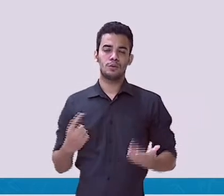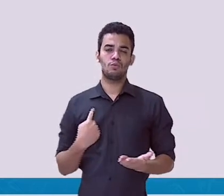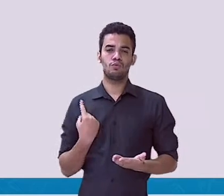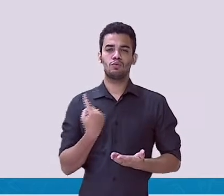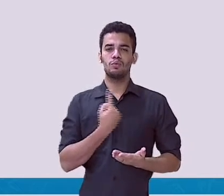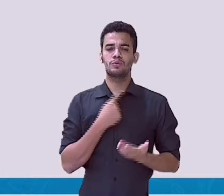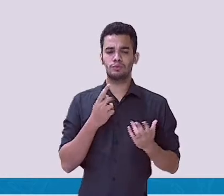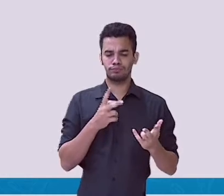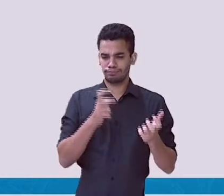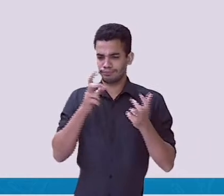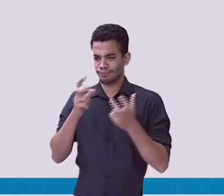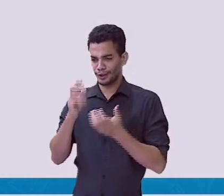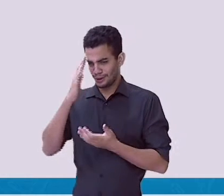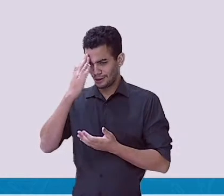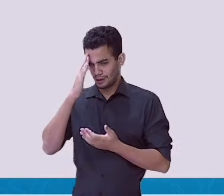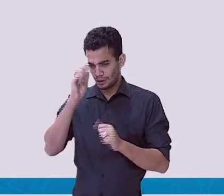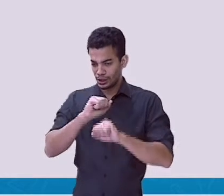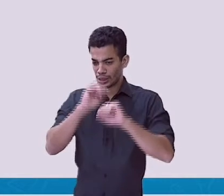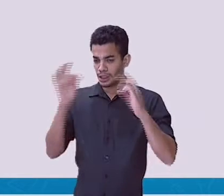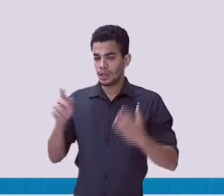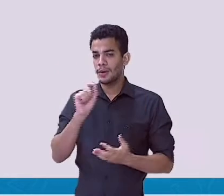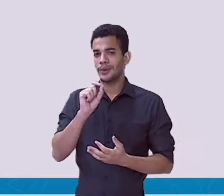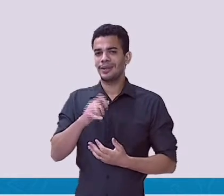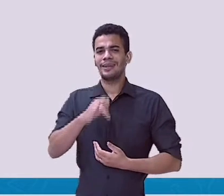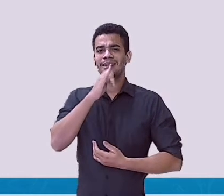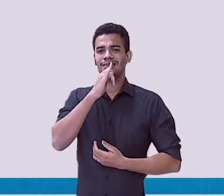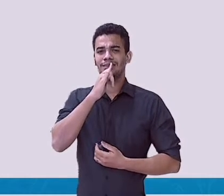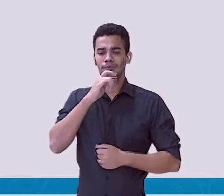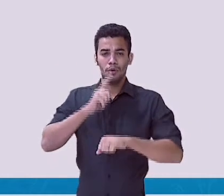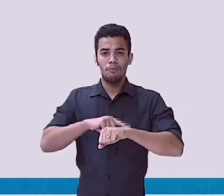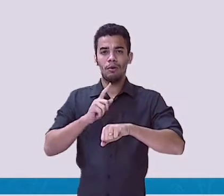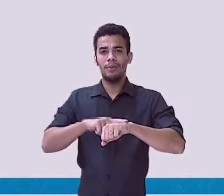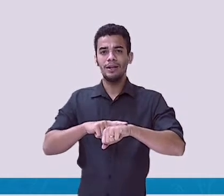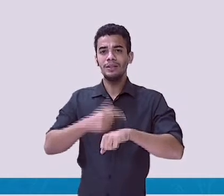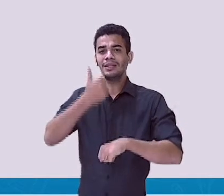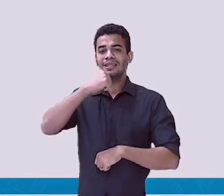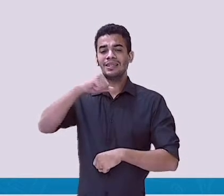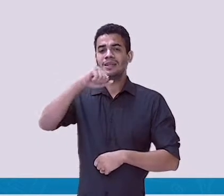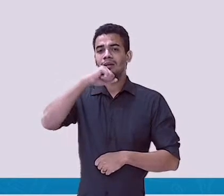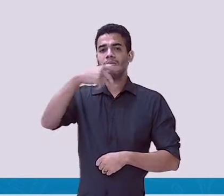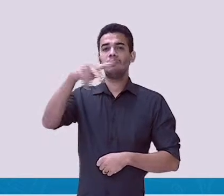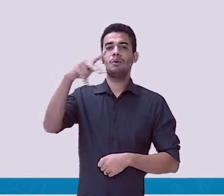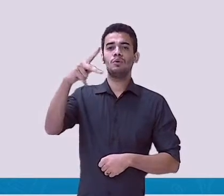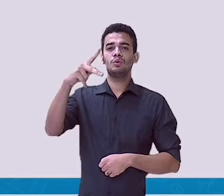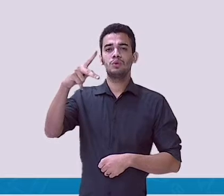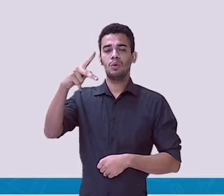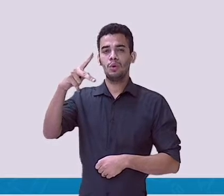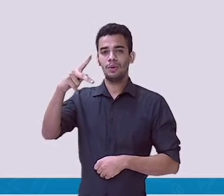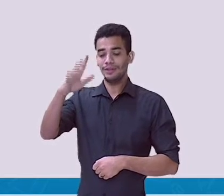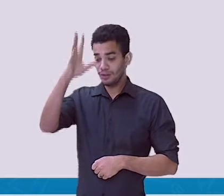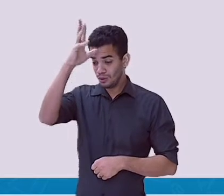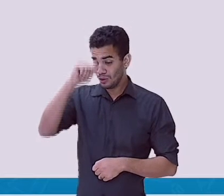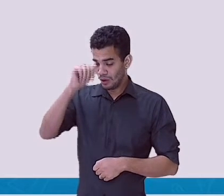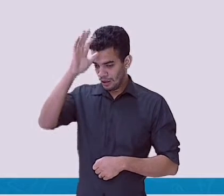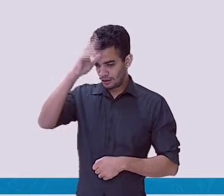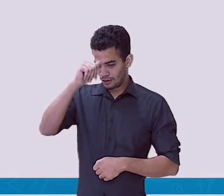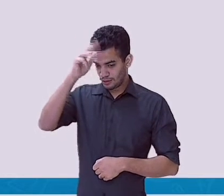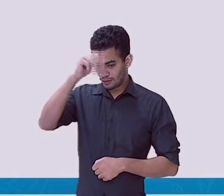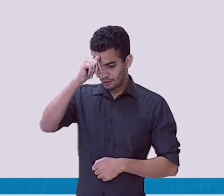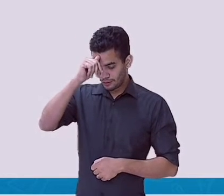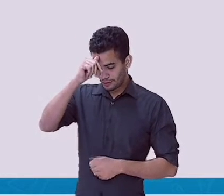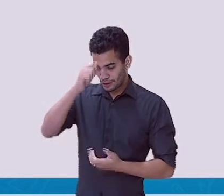nisso em casa, quando a mãe está lá limpando a galinha para fazer, tem o coraçãozinho da galinha. Se você